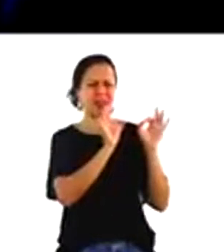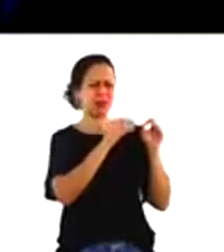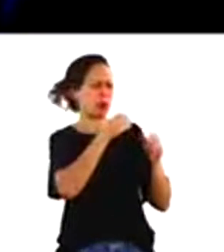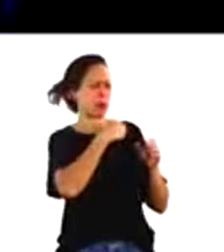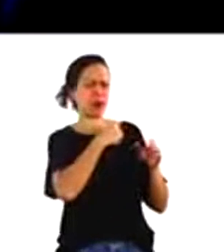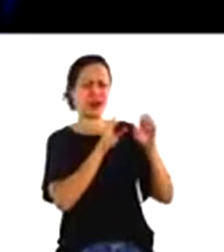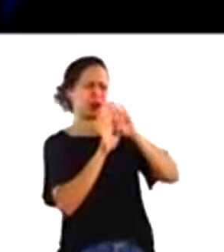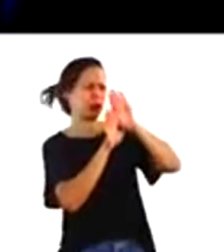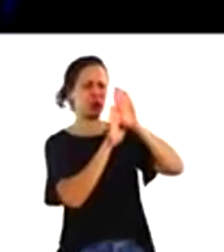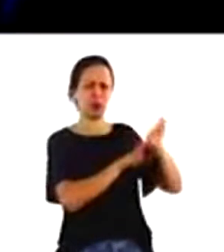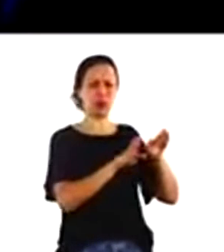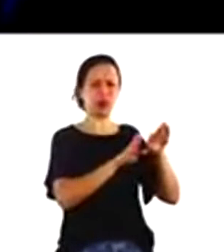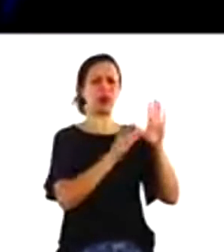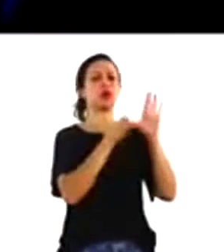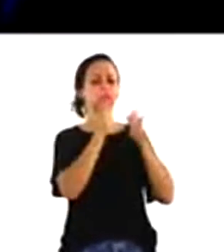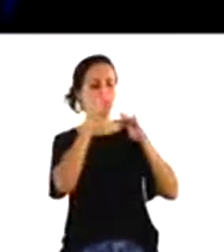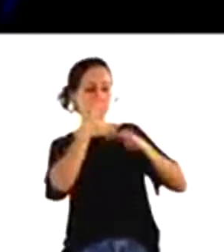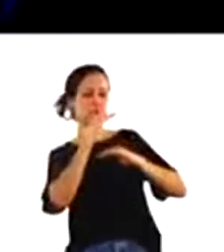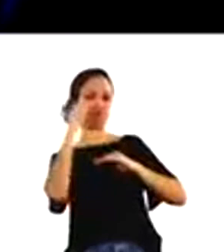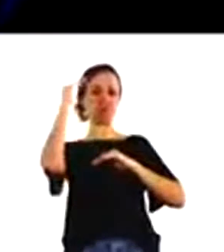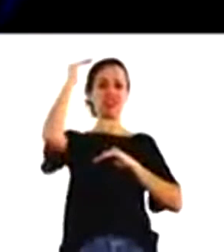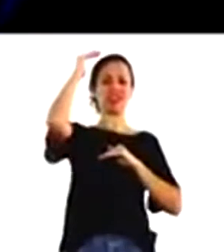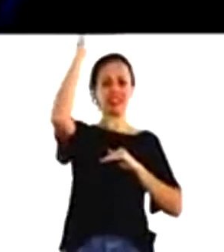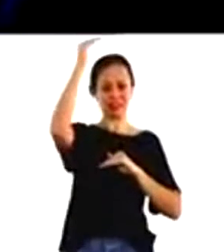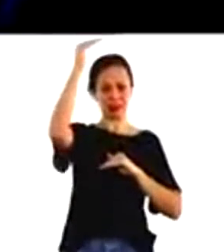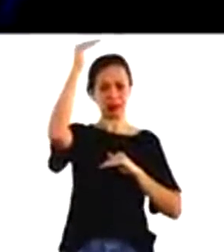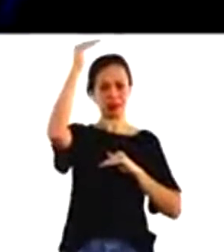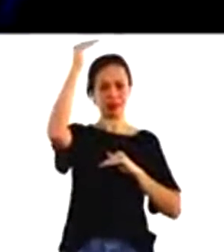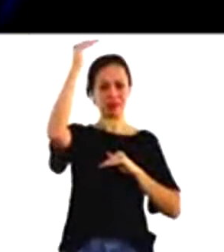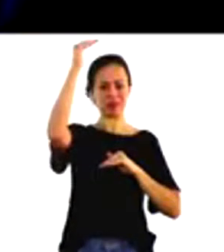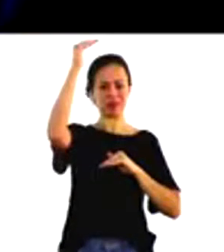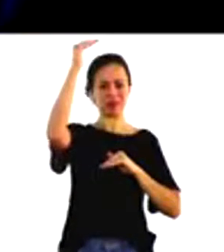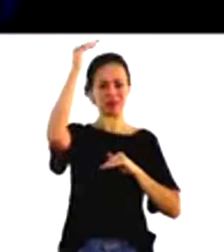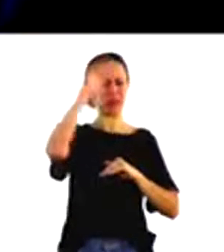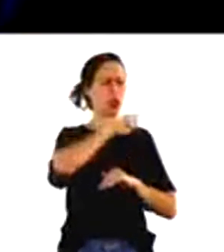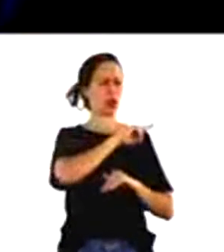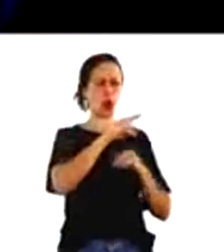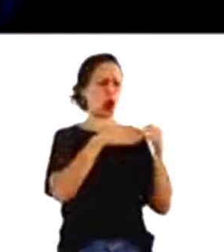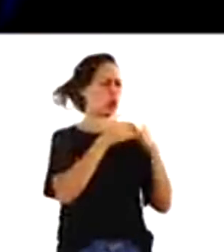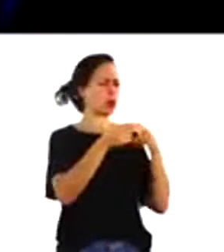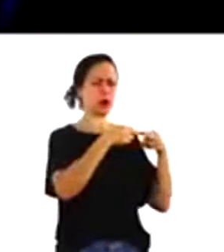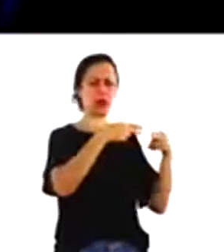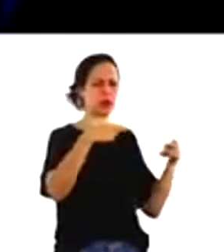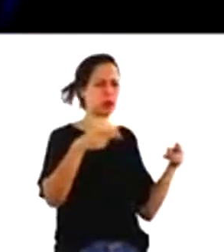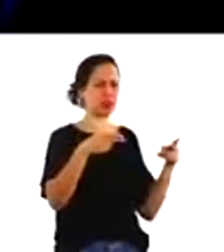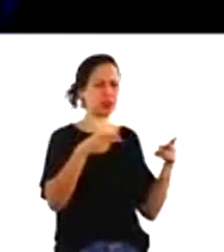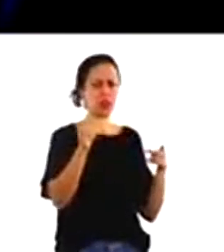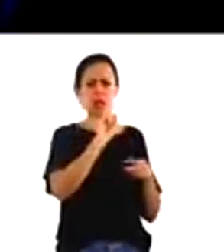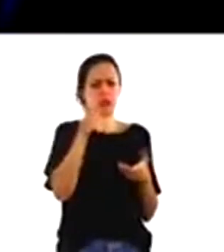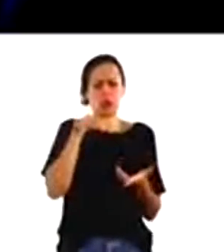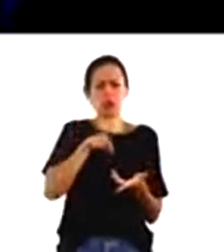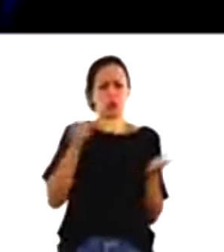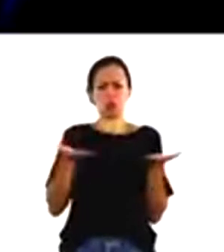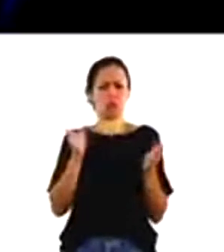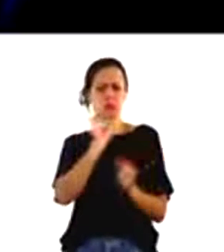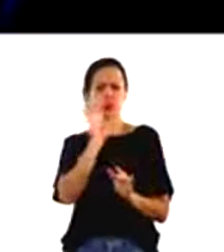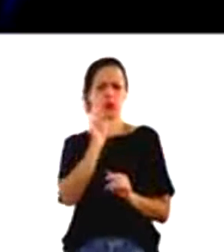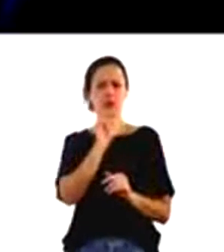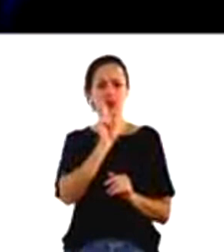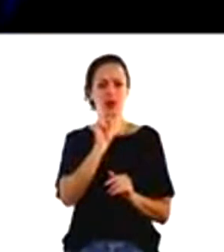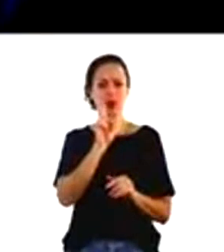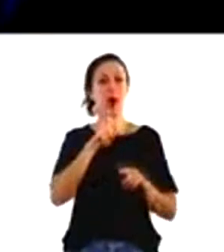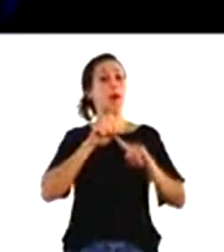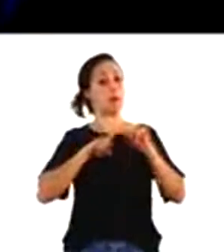de todo nome que se possa referir, não só no presente século, mas também